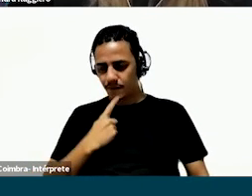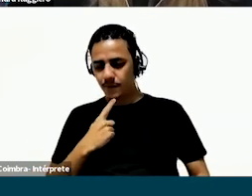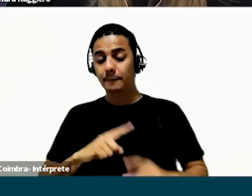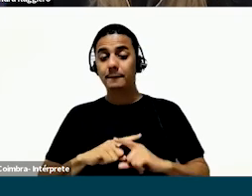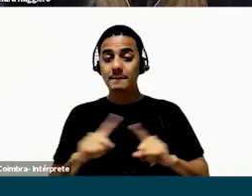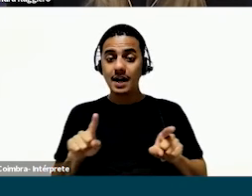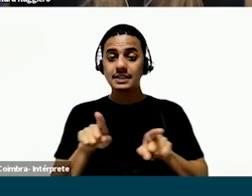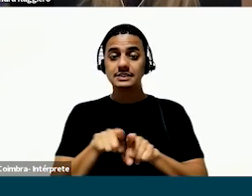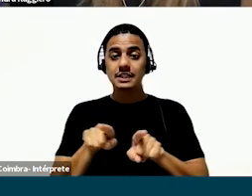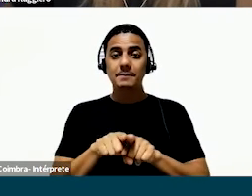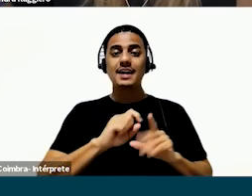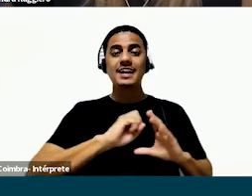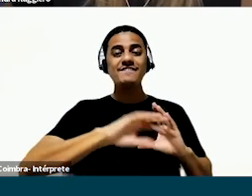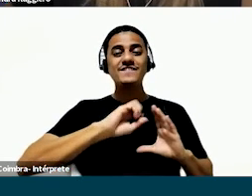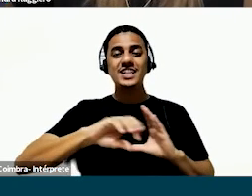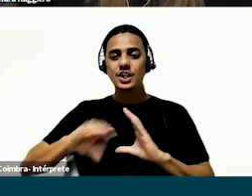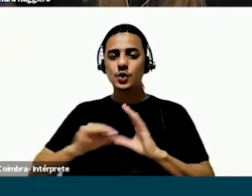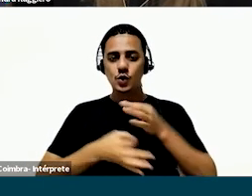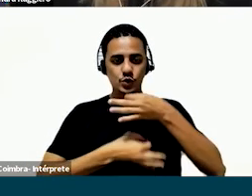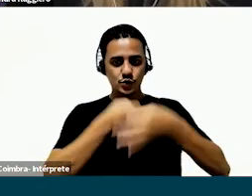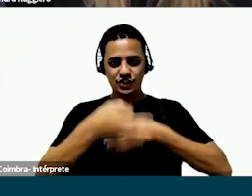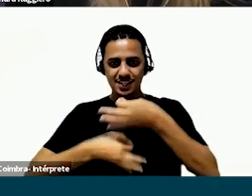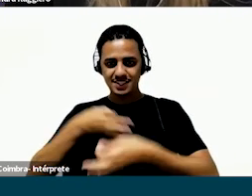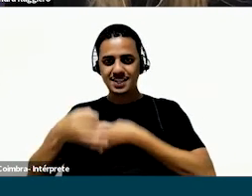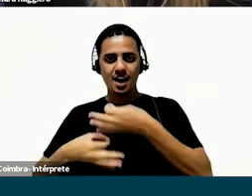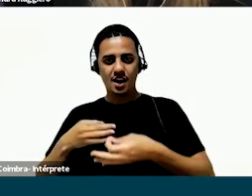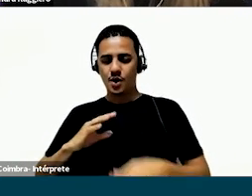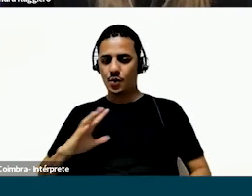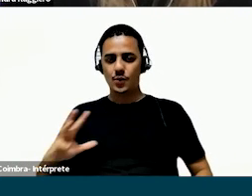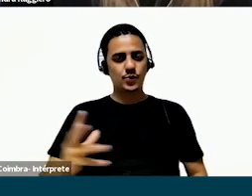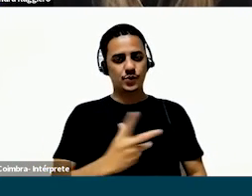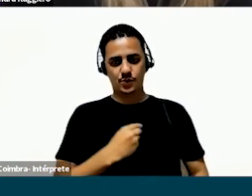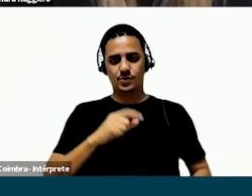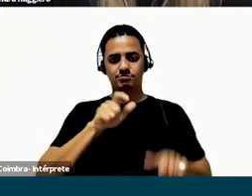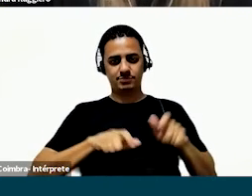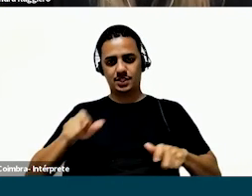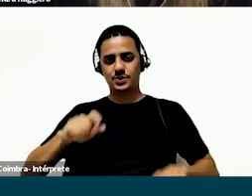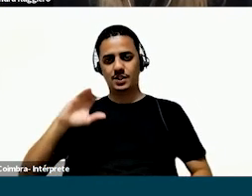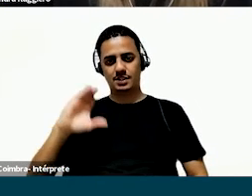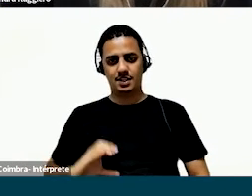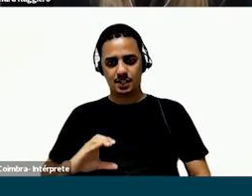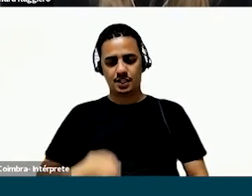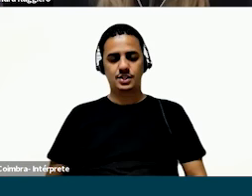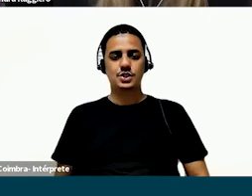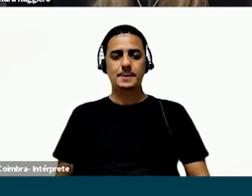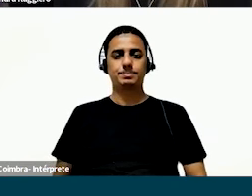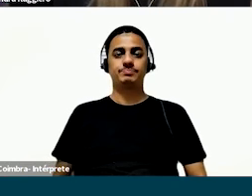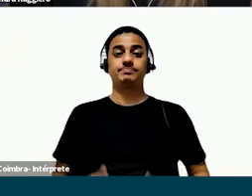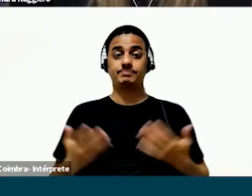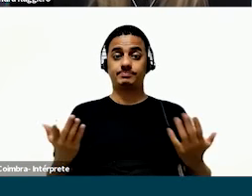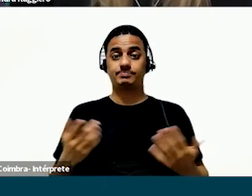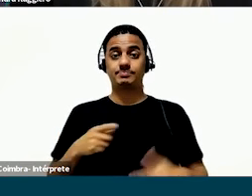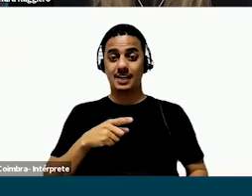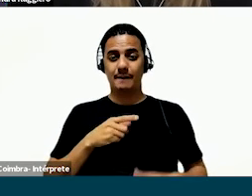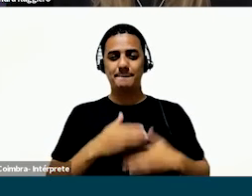os perfis, eles também faziam o envio dessas sugestões para toda a sua carteira de clientes.